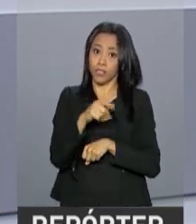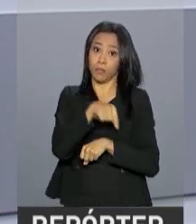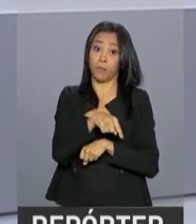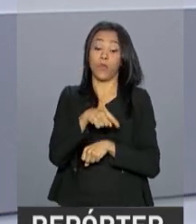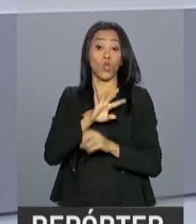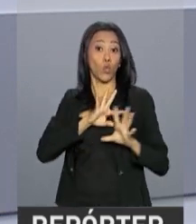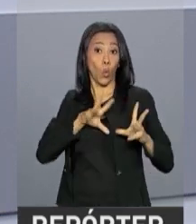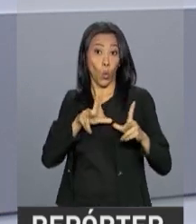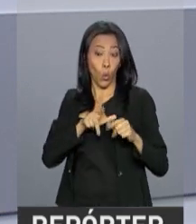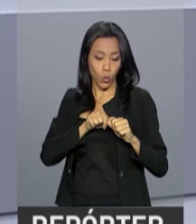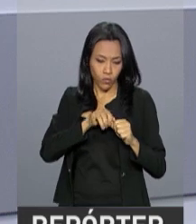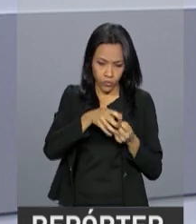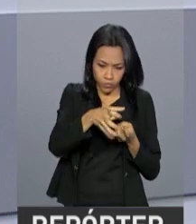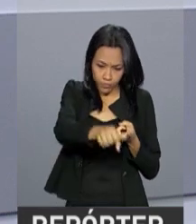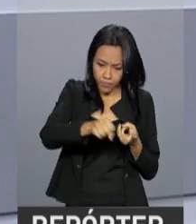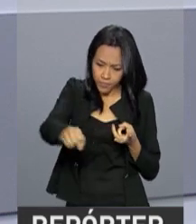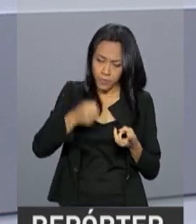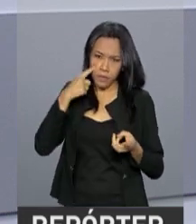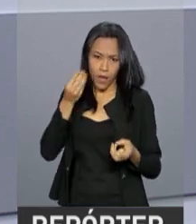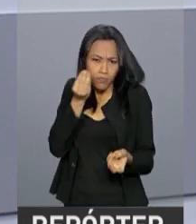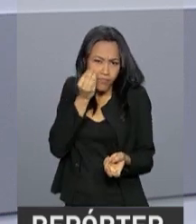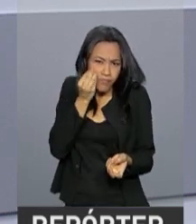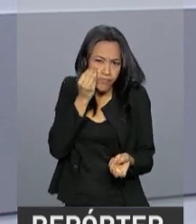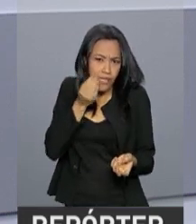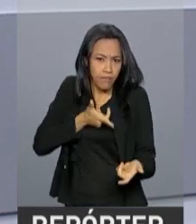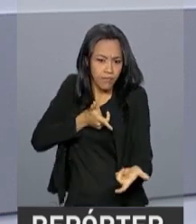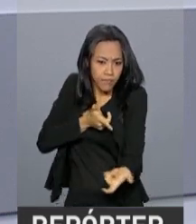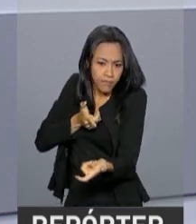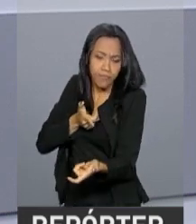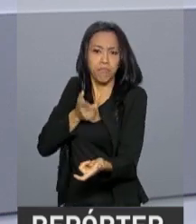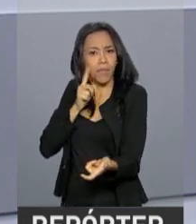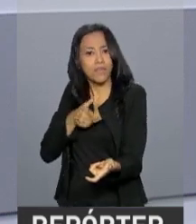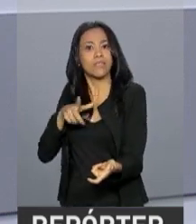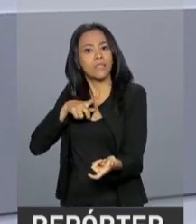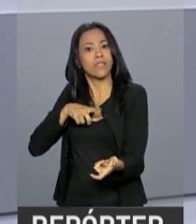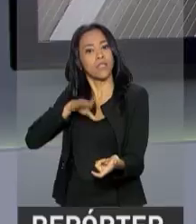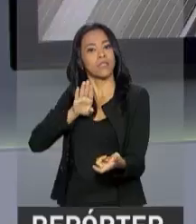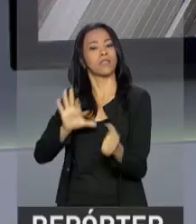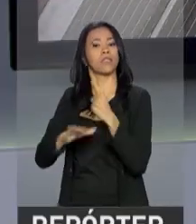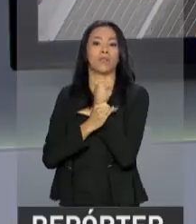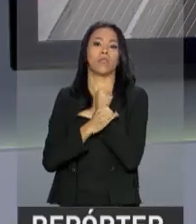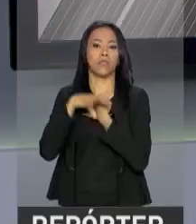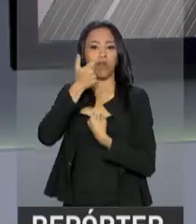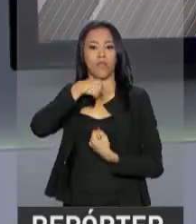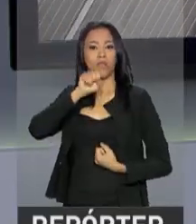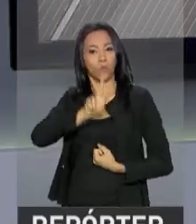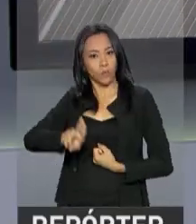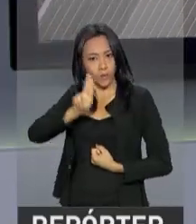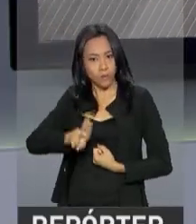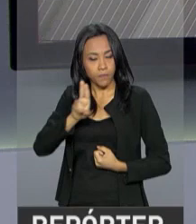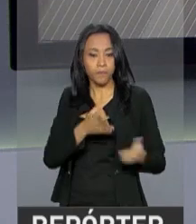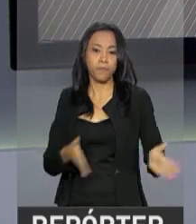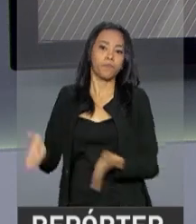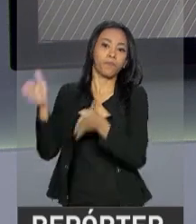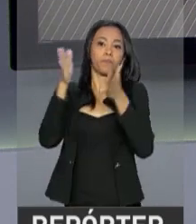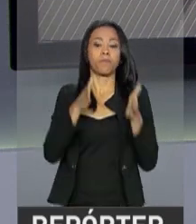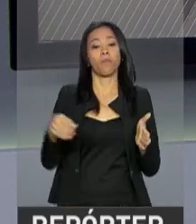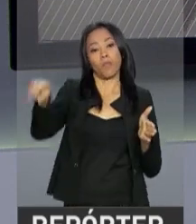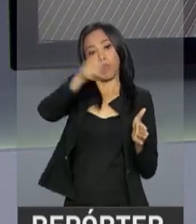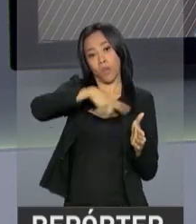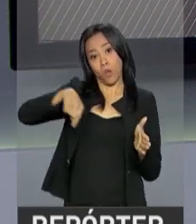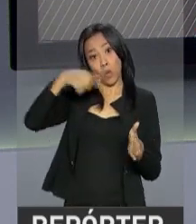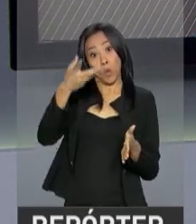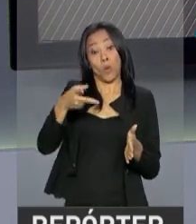passaram por testes para garantir o funcionamento ea segurança do atirador os brasileiros que completam 18